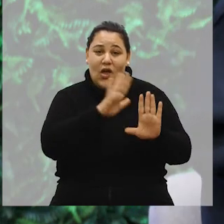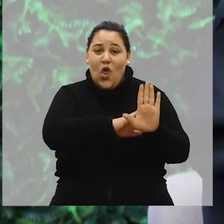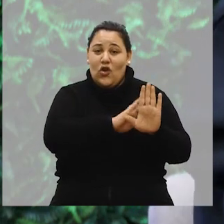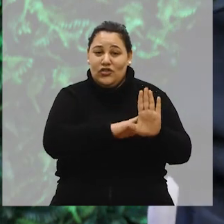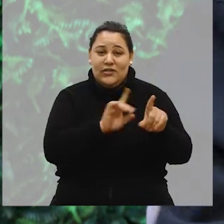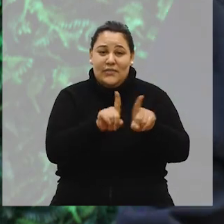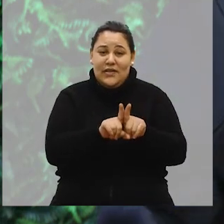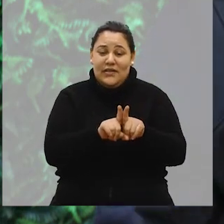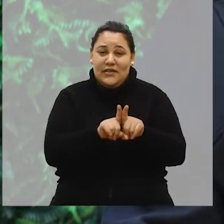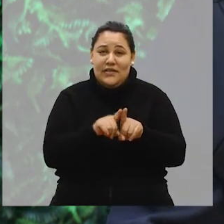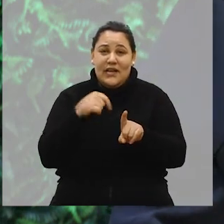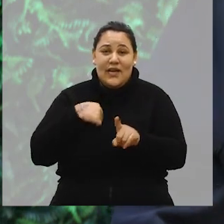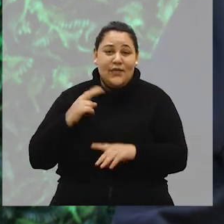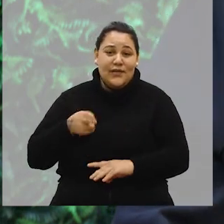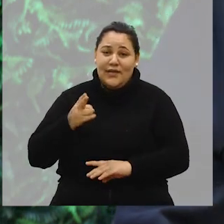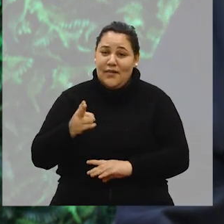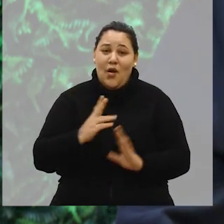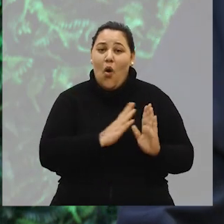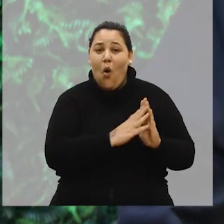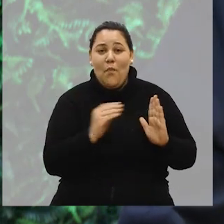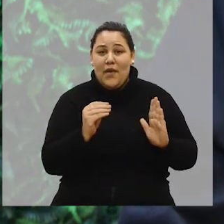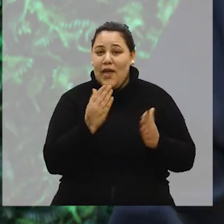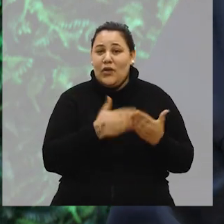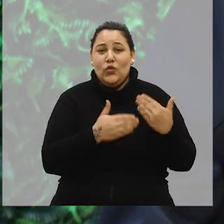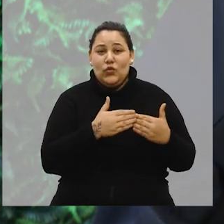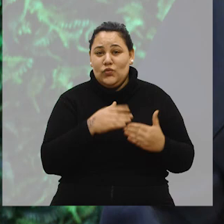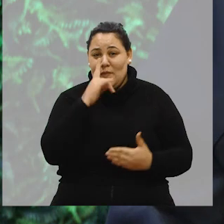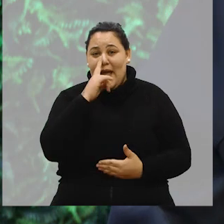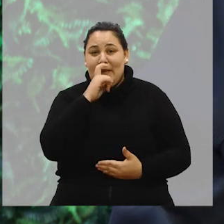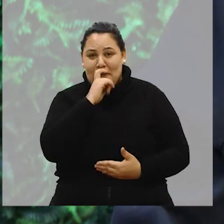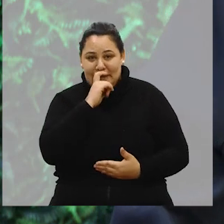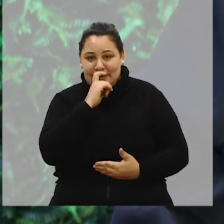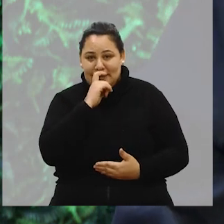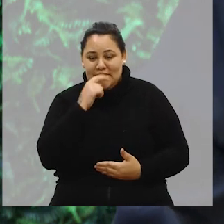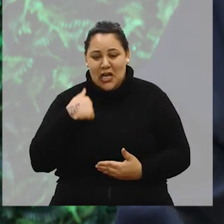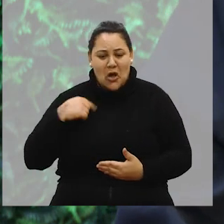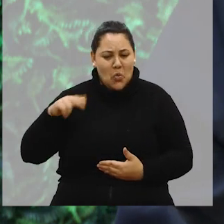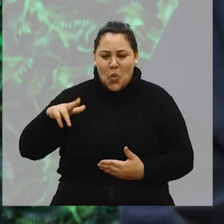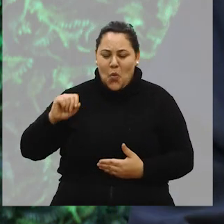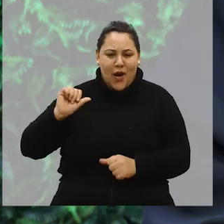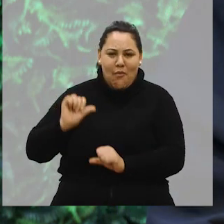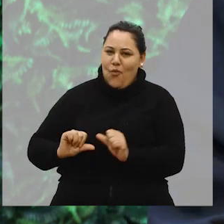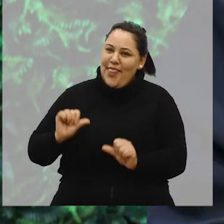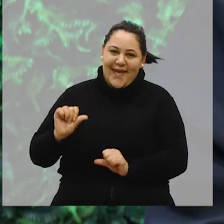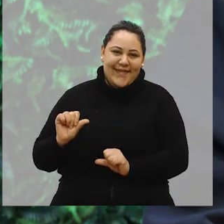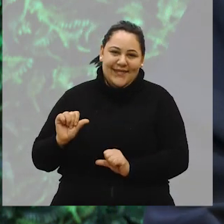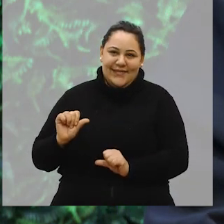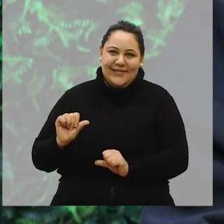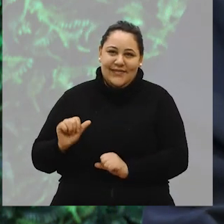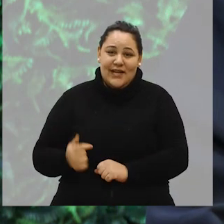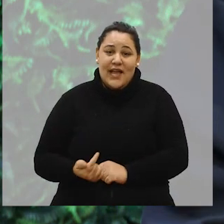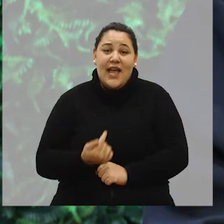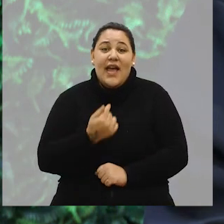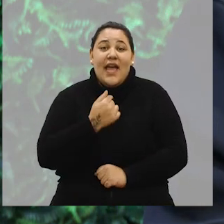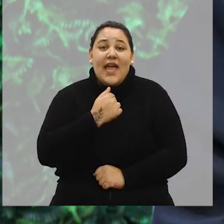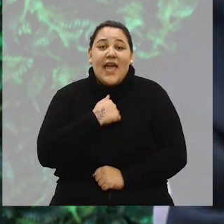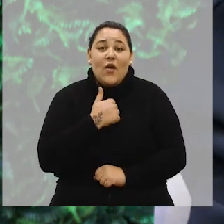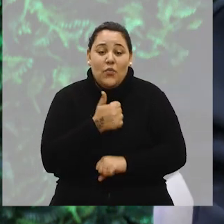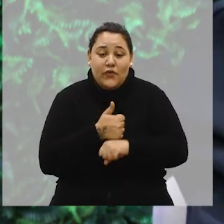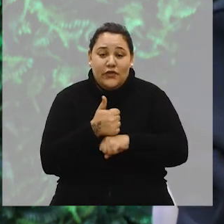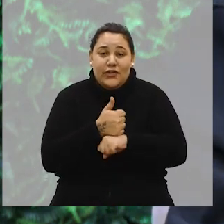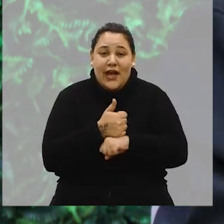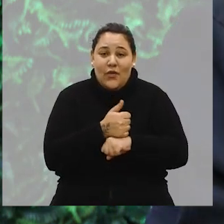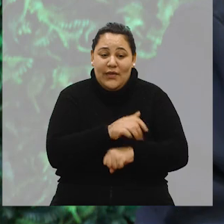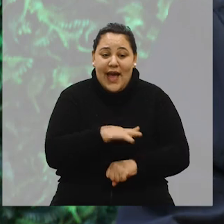Eu sempre vim de lá. Eu não mudei nunca. Eu, jornalisticamente,